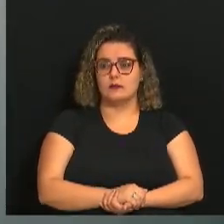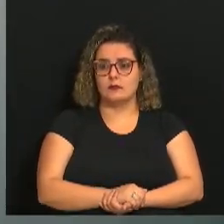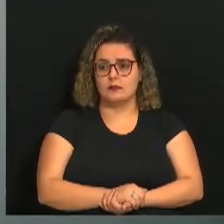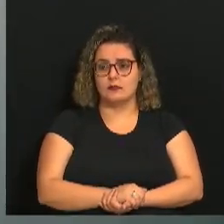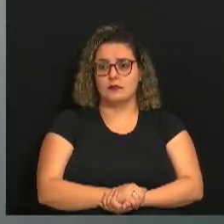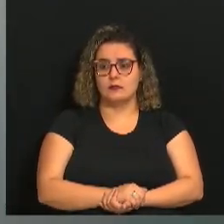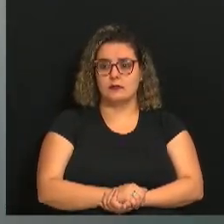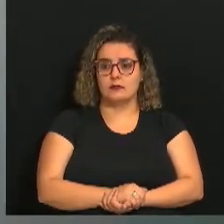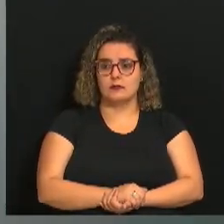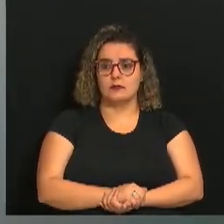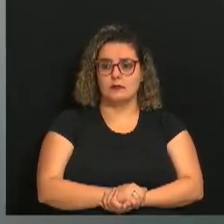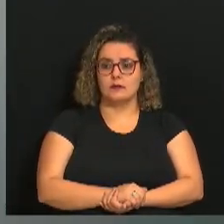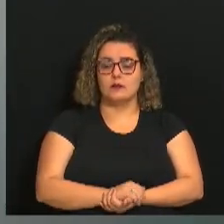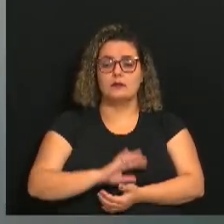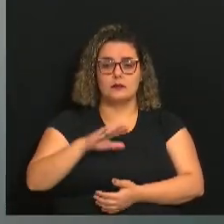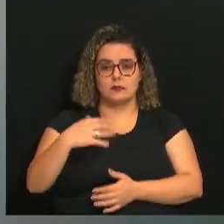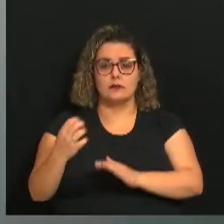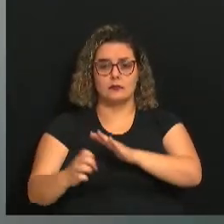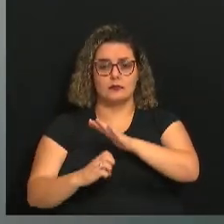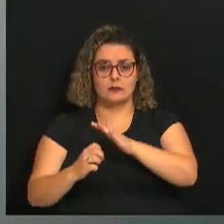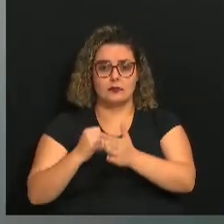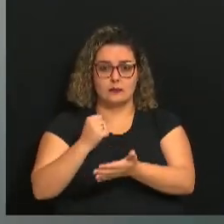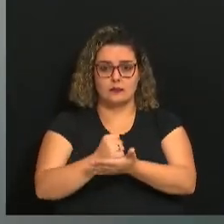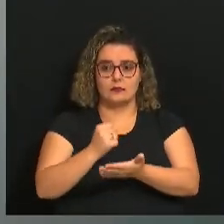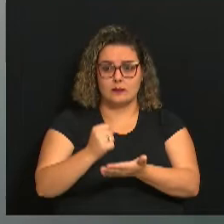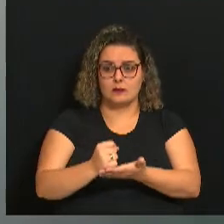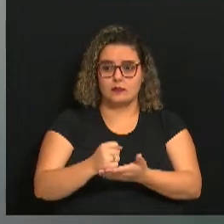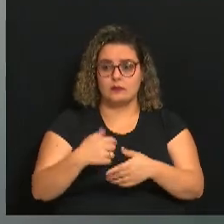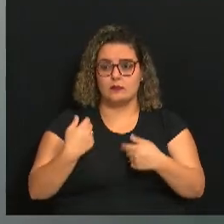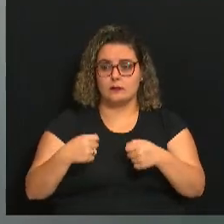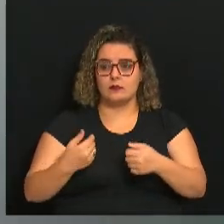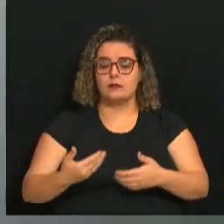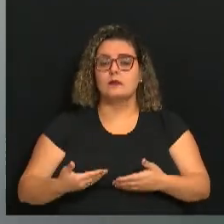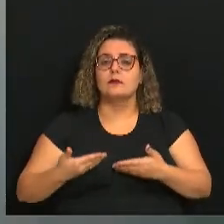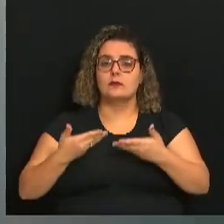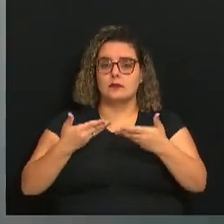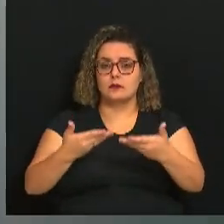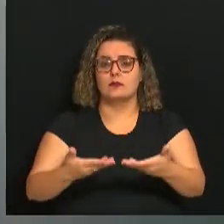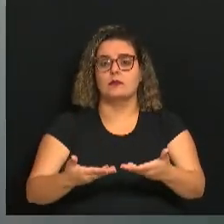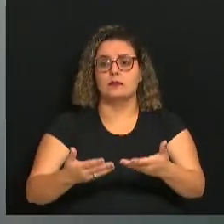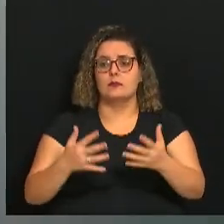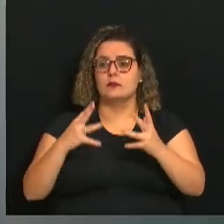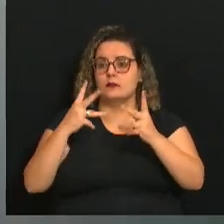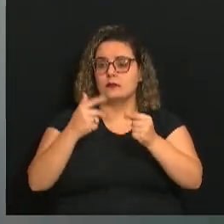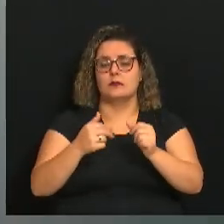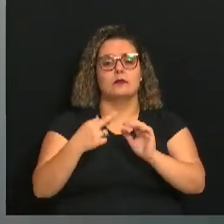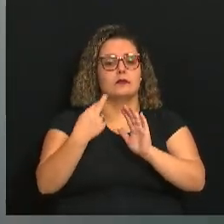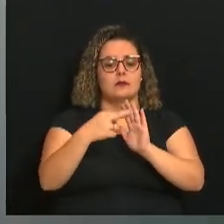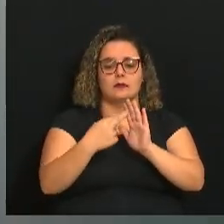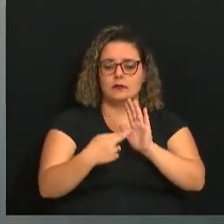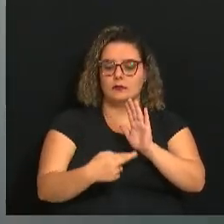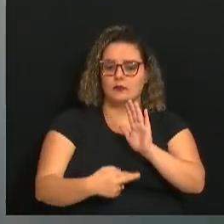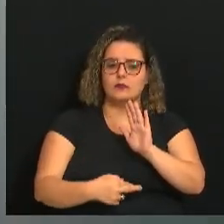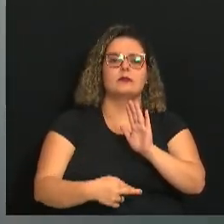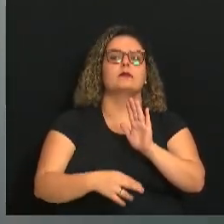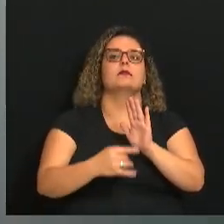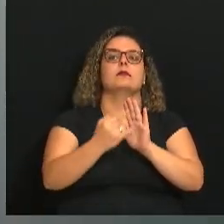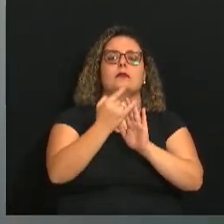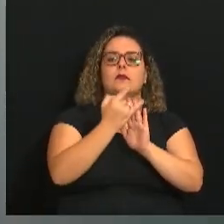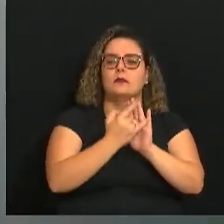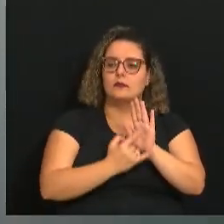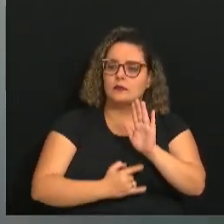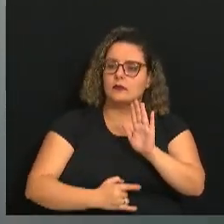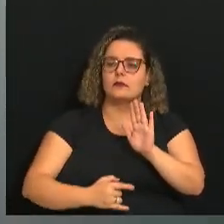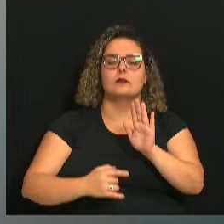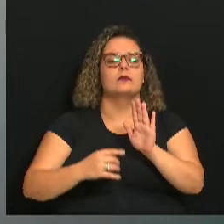Quando a empresa é contratada, ela tem que apresentar todo um rol de documentos que ela está apta, certidões, certidão